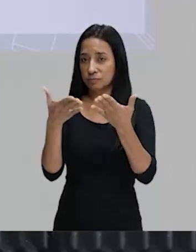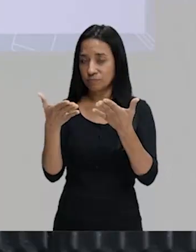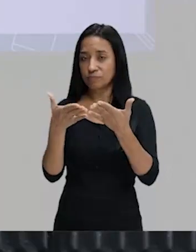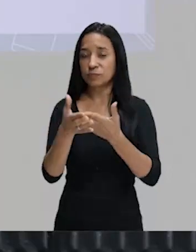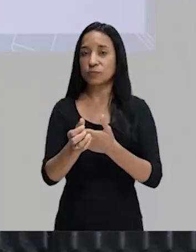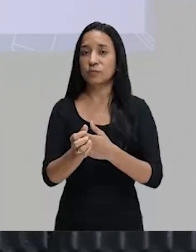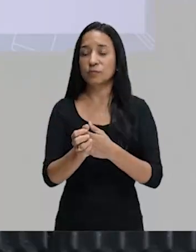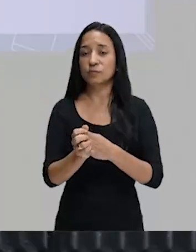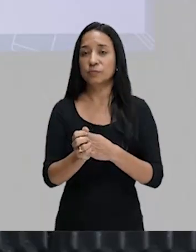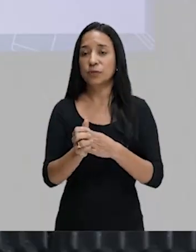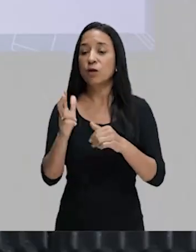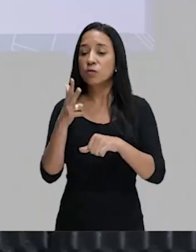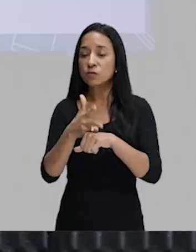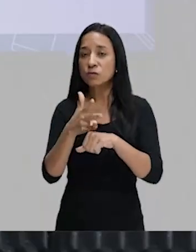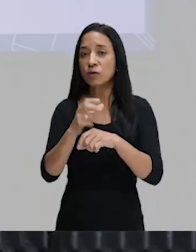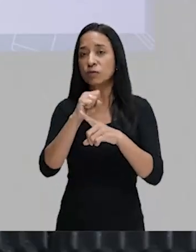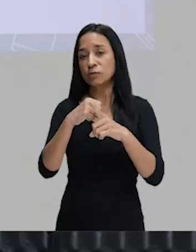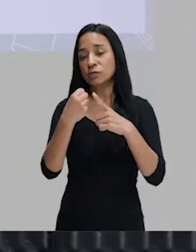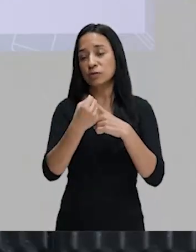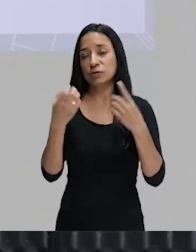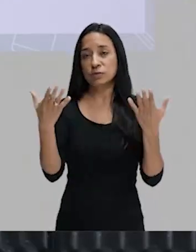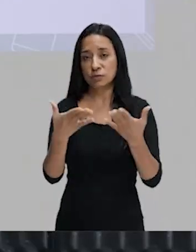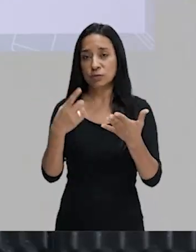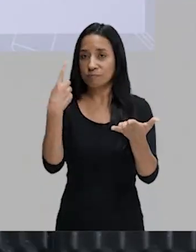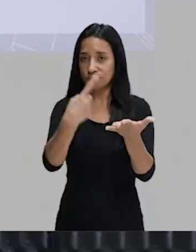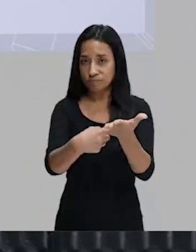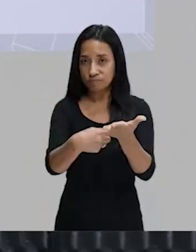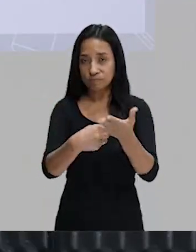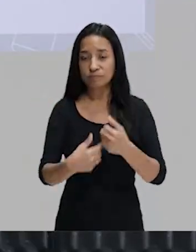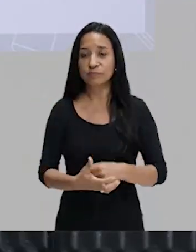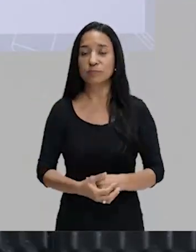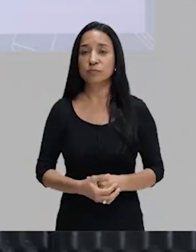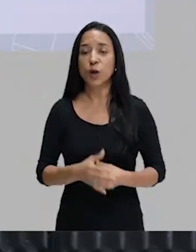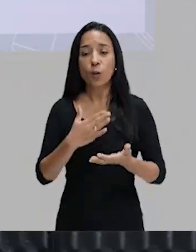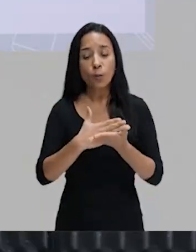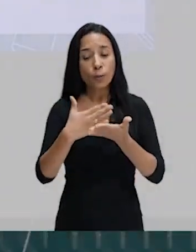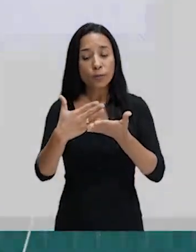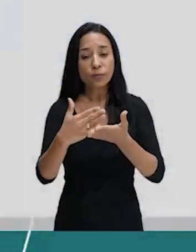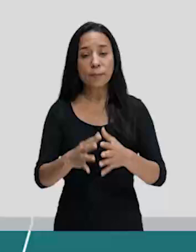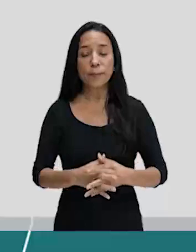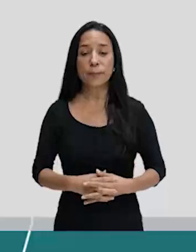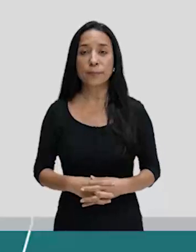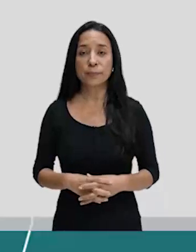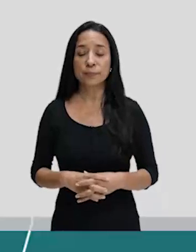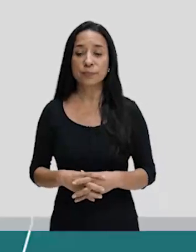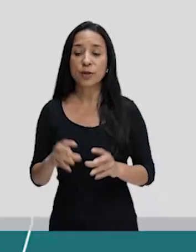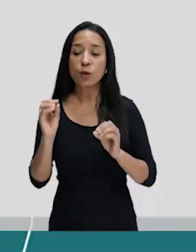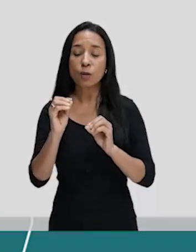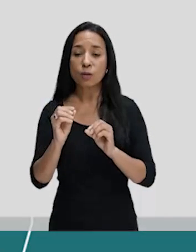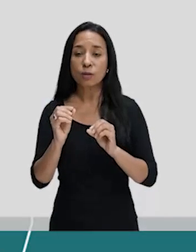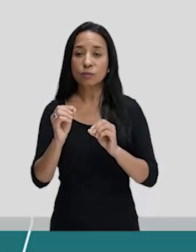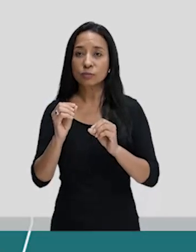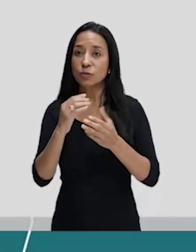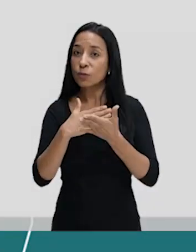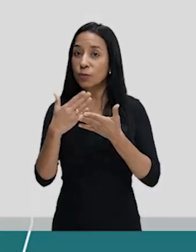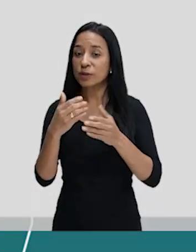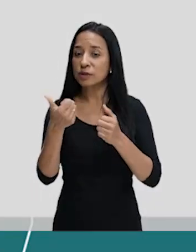nessa videoaula de sociologia de hoje. Combinado? Vamos então começar. E a gente vai começar,